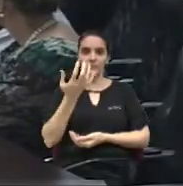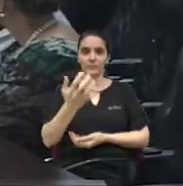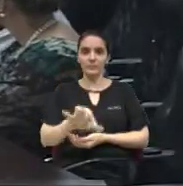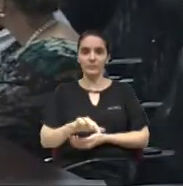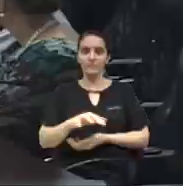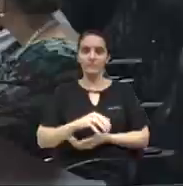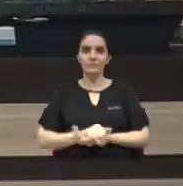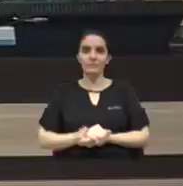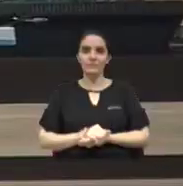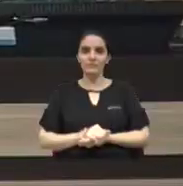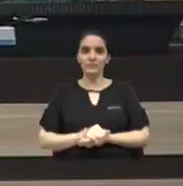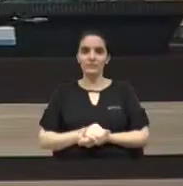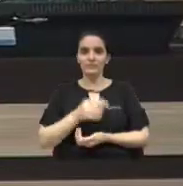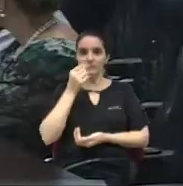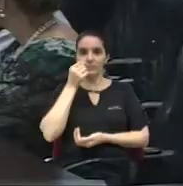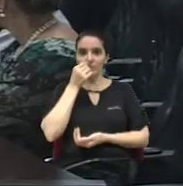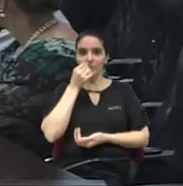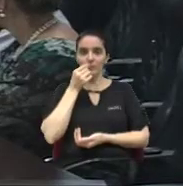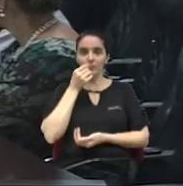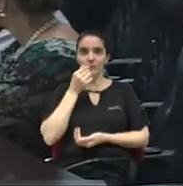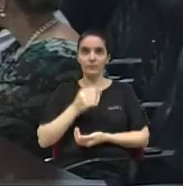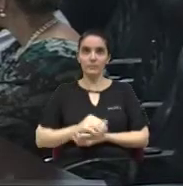Dispensa. Estevão Nogueira.